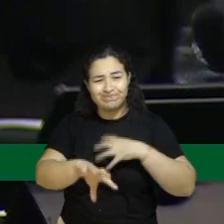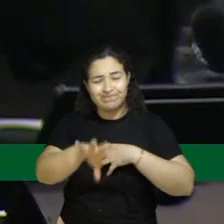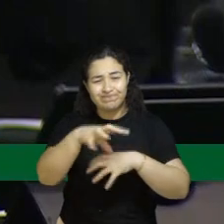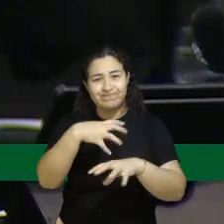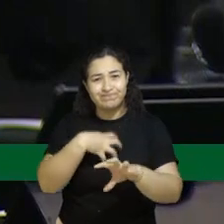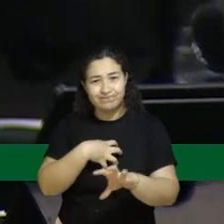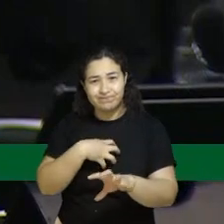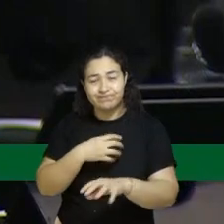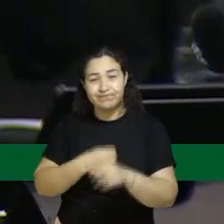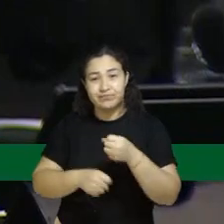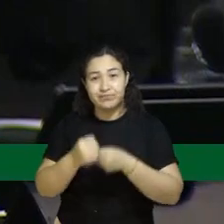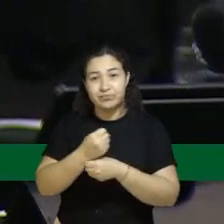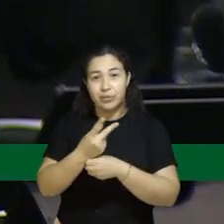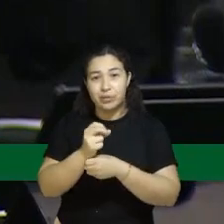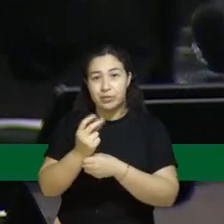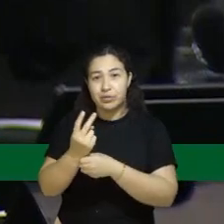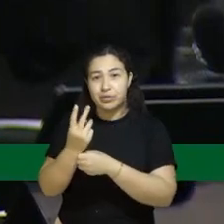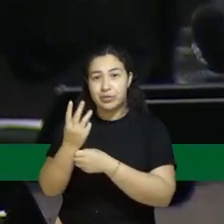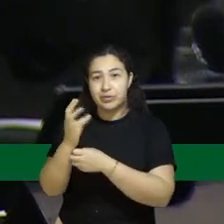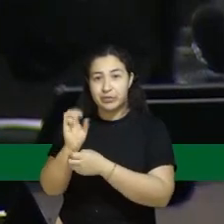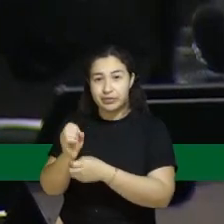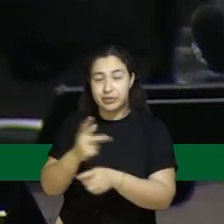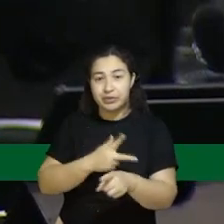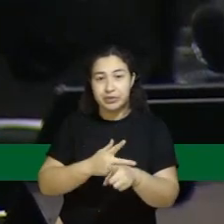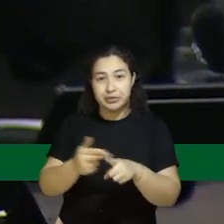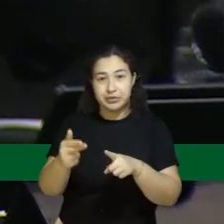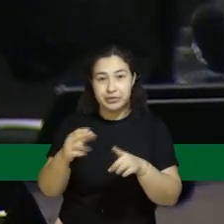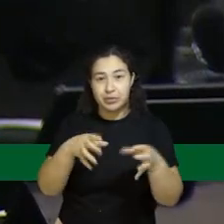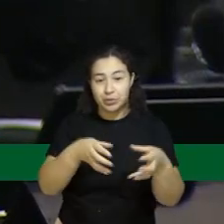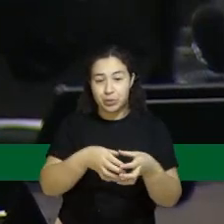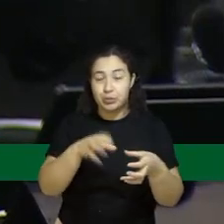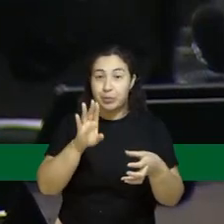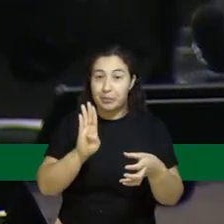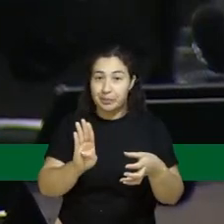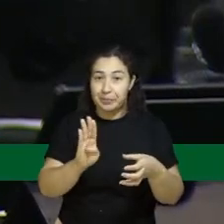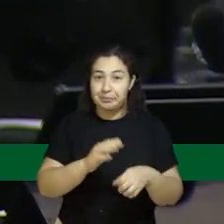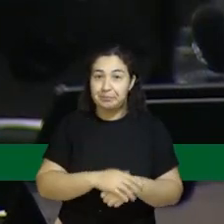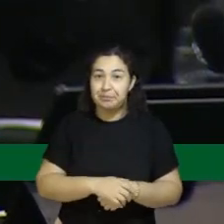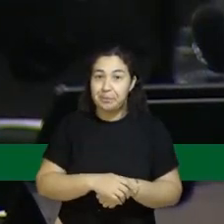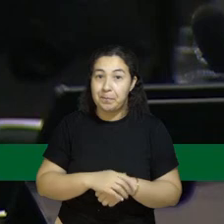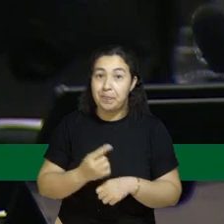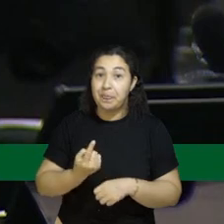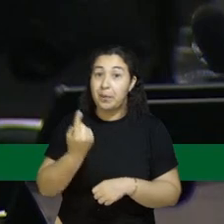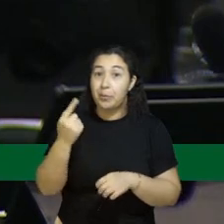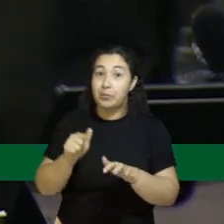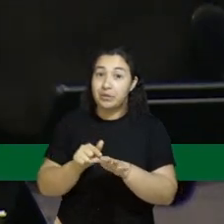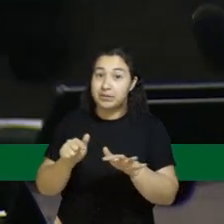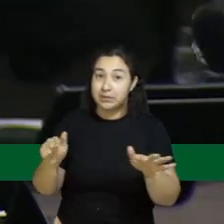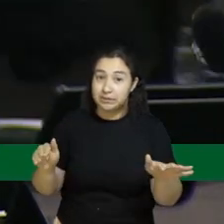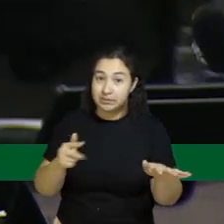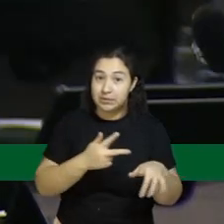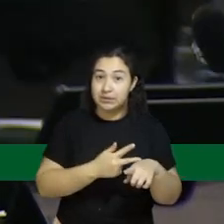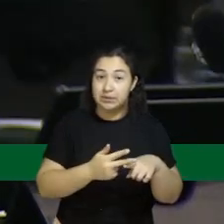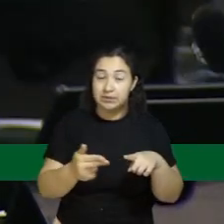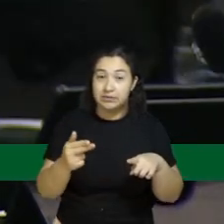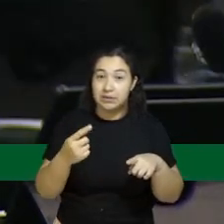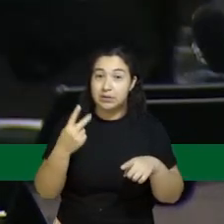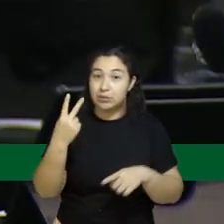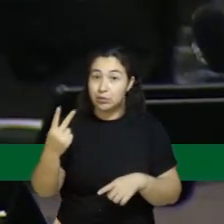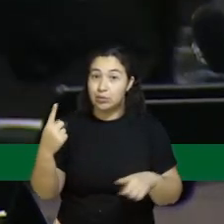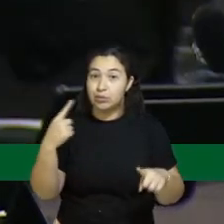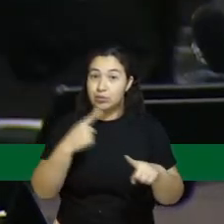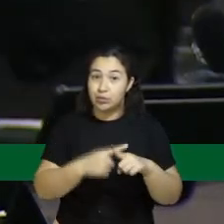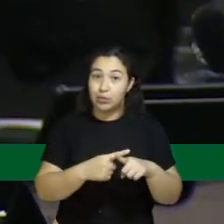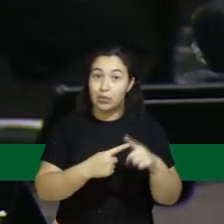Em 2020, foi campeão brasileira da Série B. Há pouco mais de uma semana, com a vitória por 2-1 sobre o